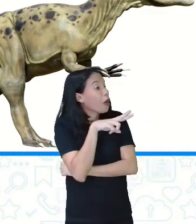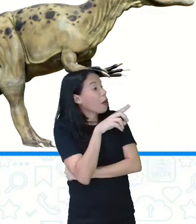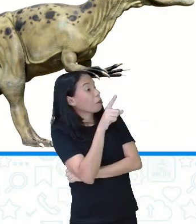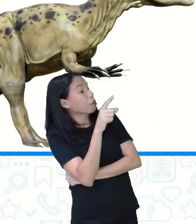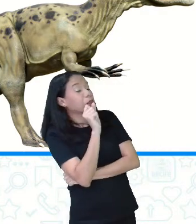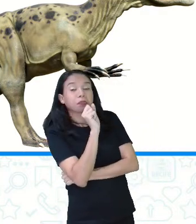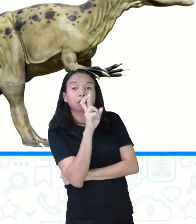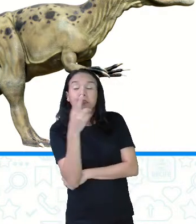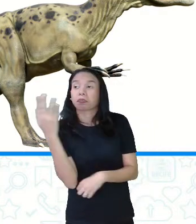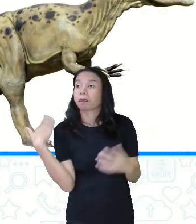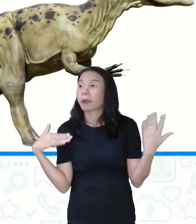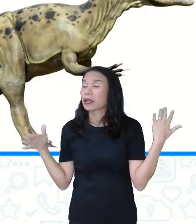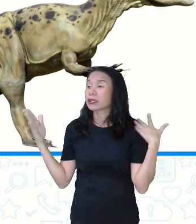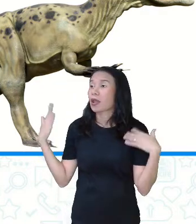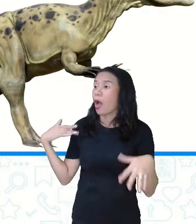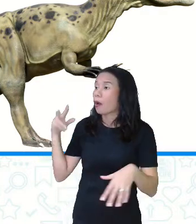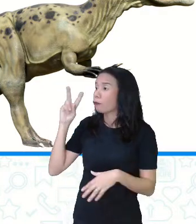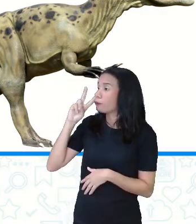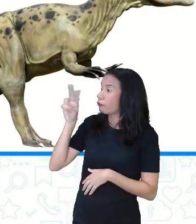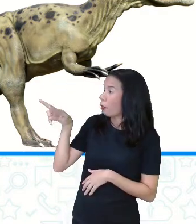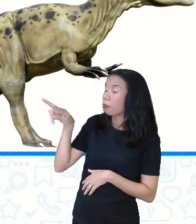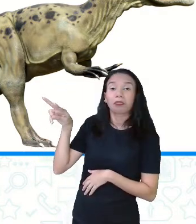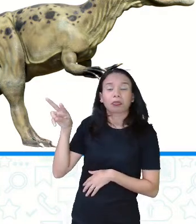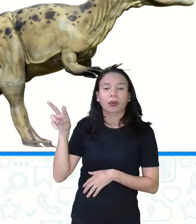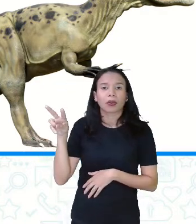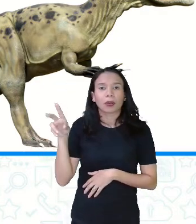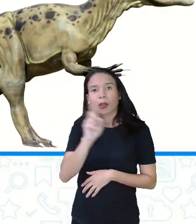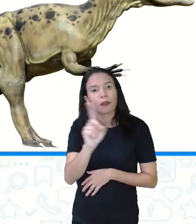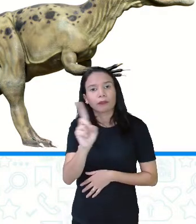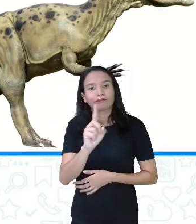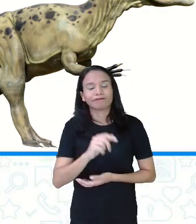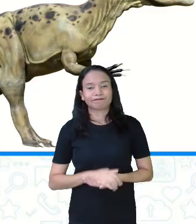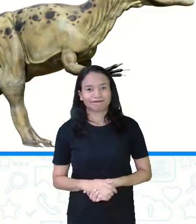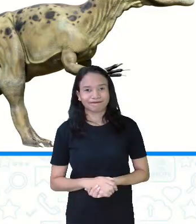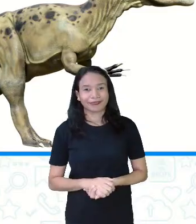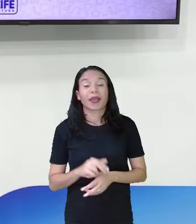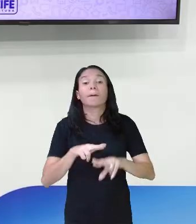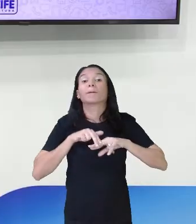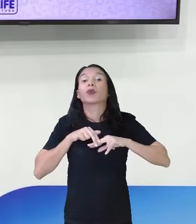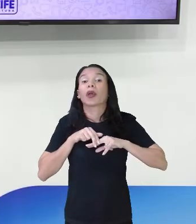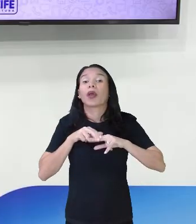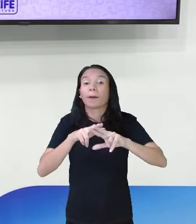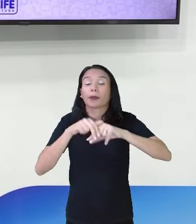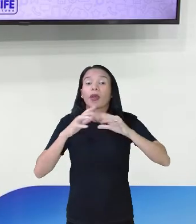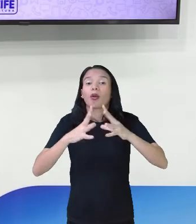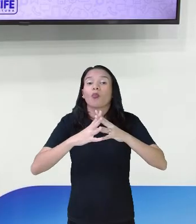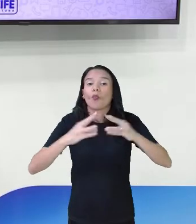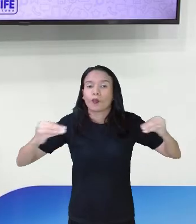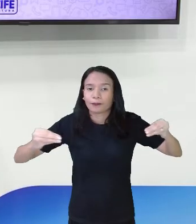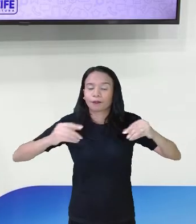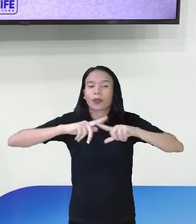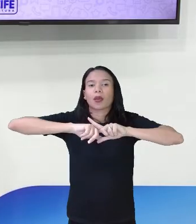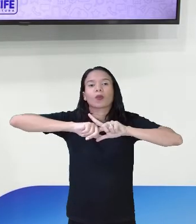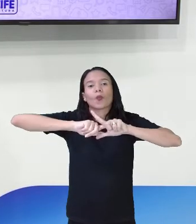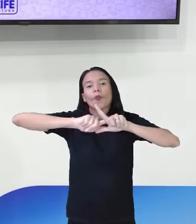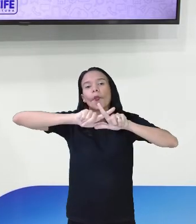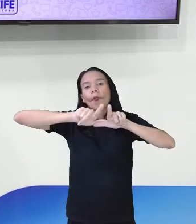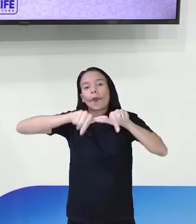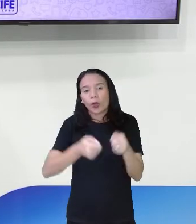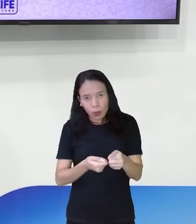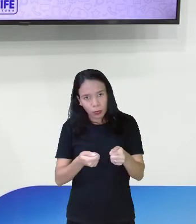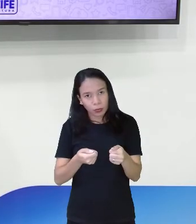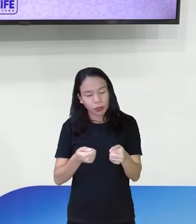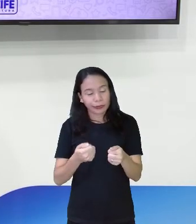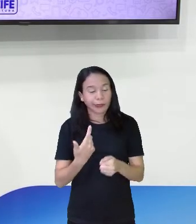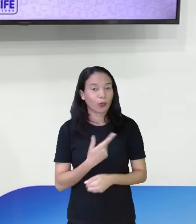fazer um safari na África e você vê um dinossauro lá solto? Não, não é? Por quê? Porque eles foram extintos.